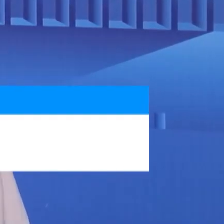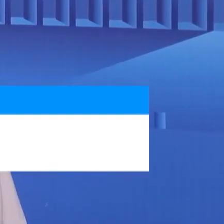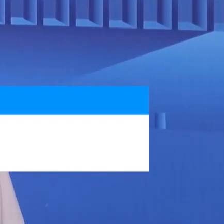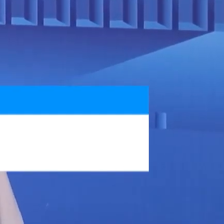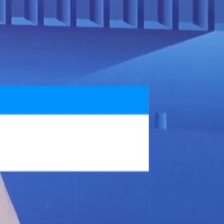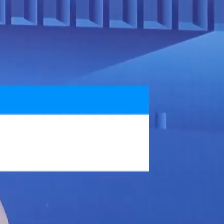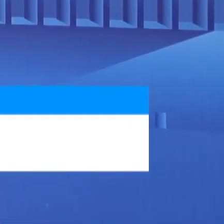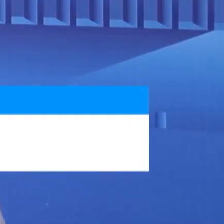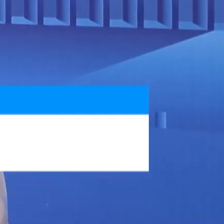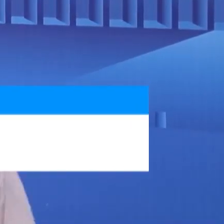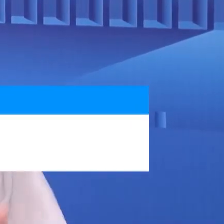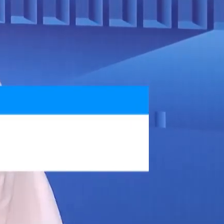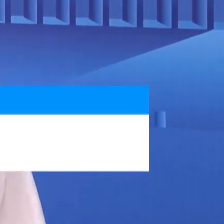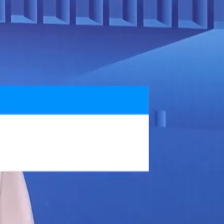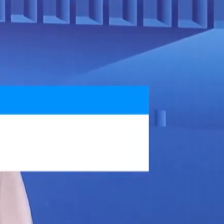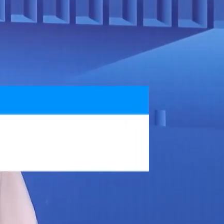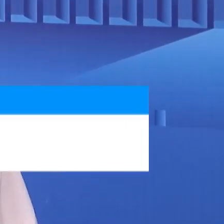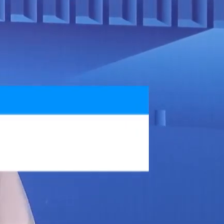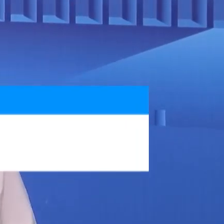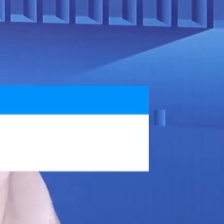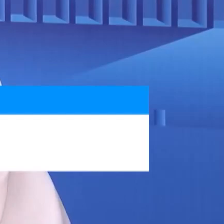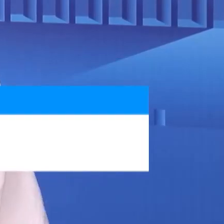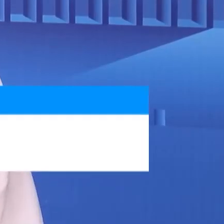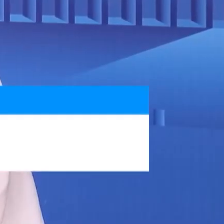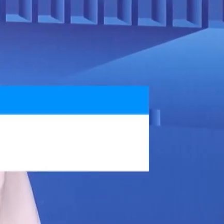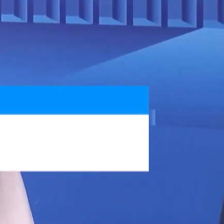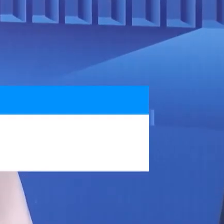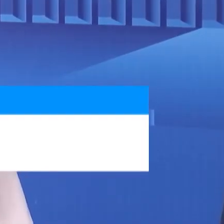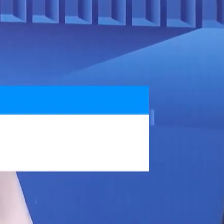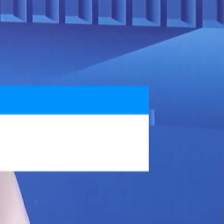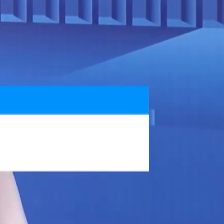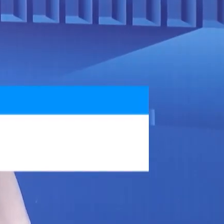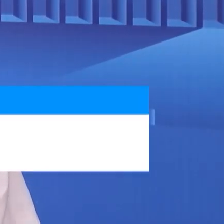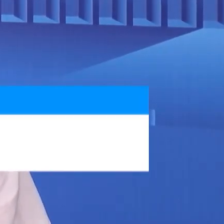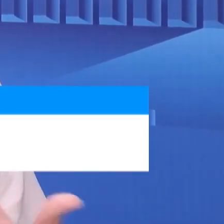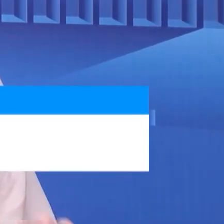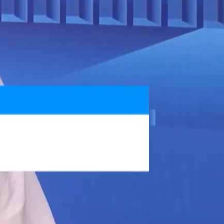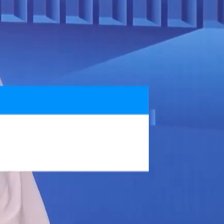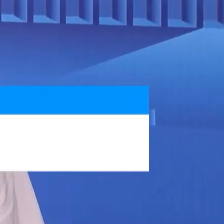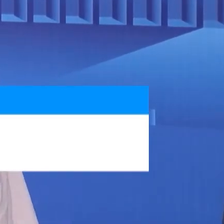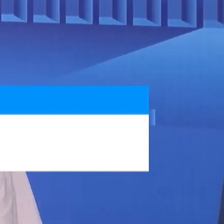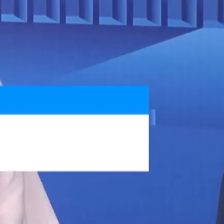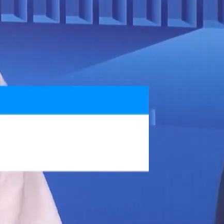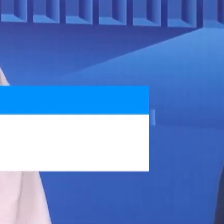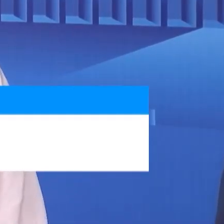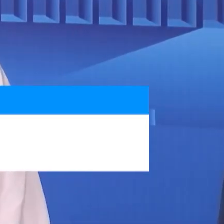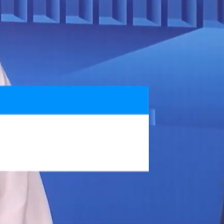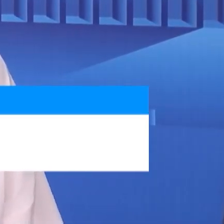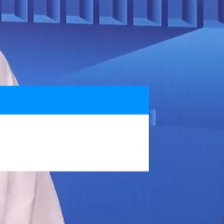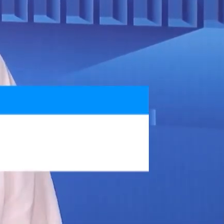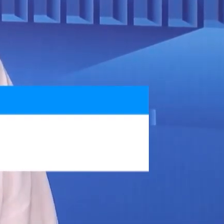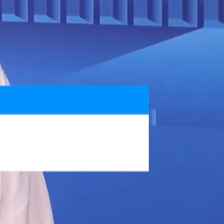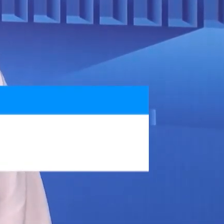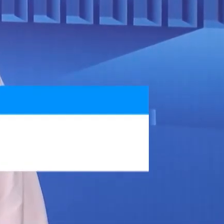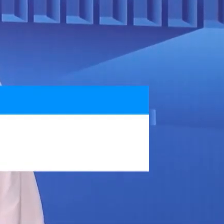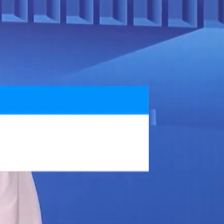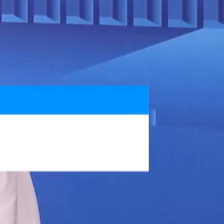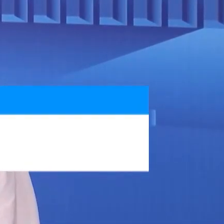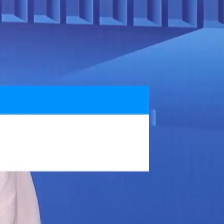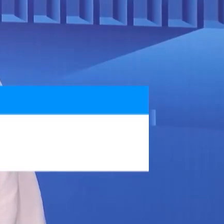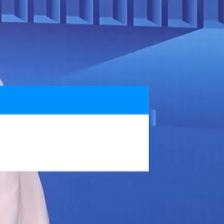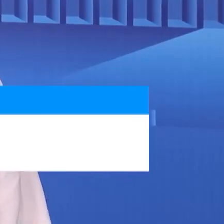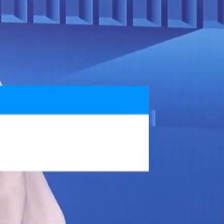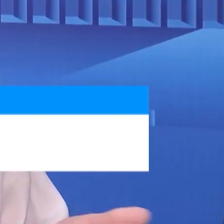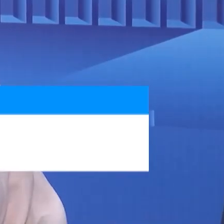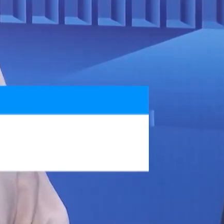Hoje, o deputado Caravina trouxe à Assembleia Legislativa novamente o tema judicialização da saúde no estado do Mato Grosso do